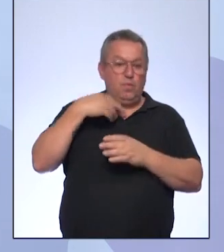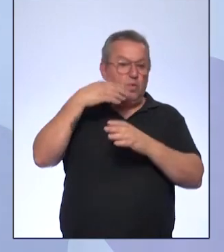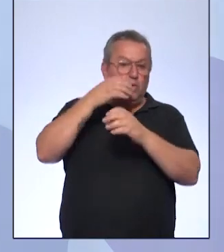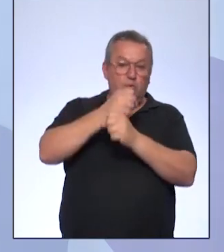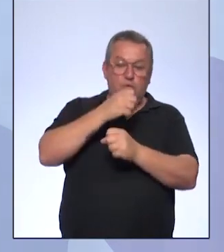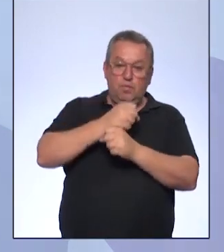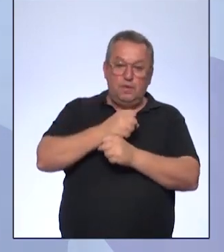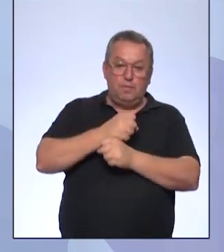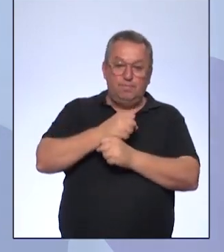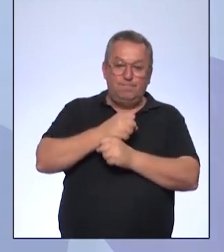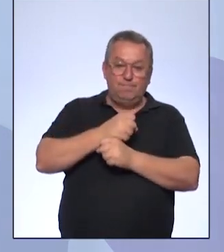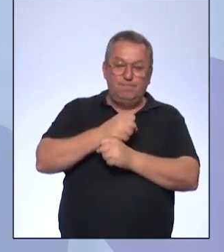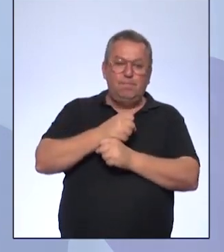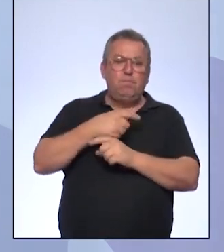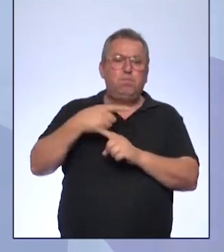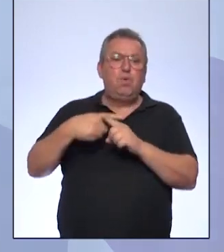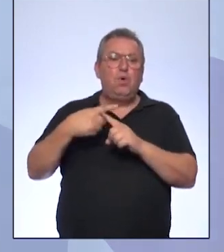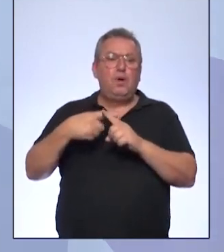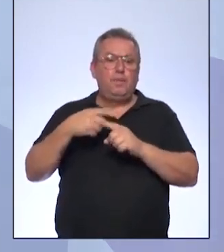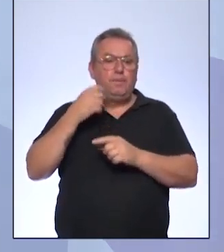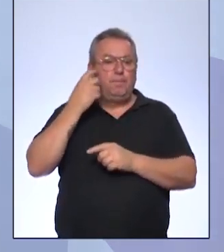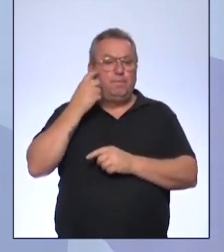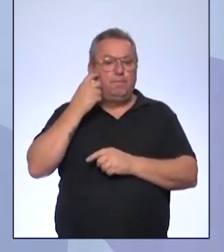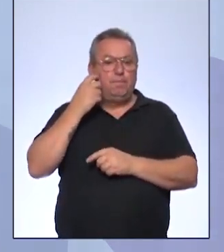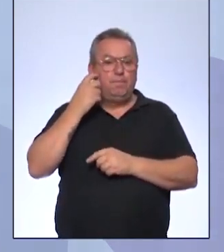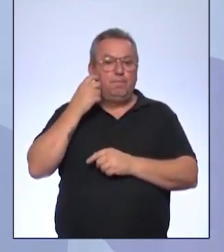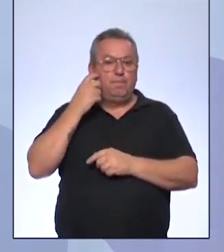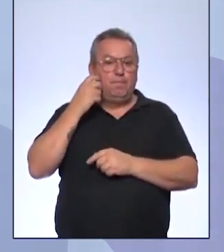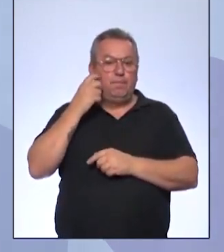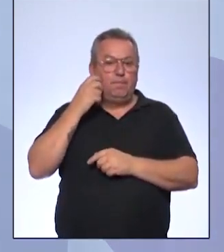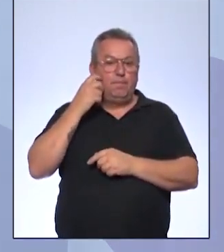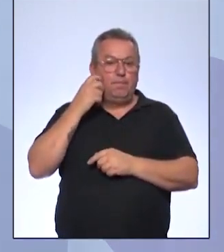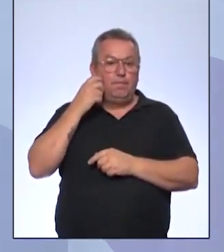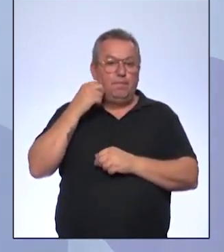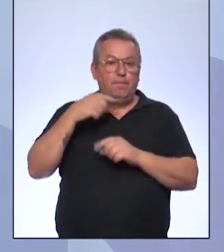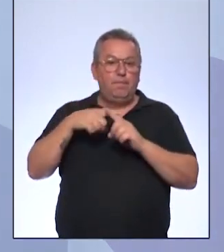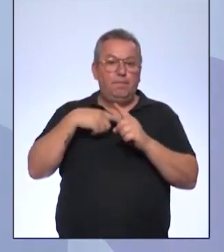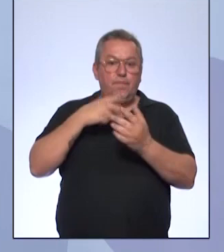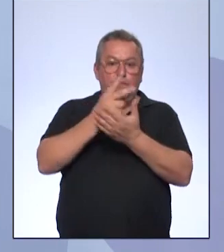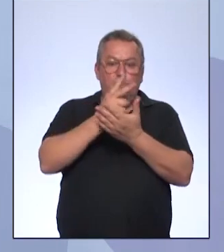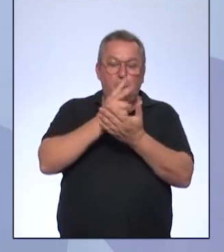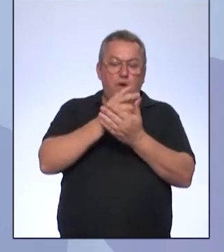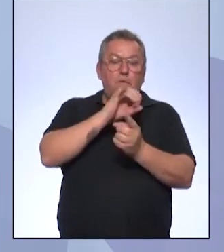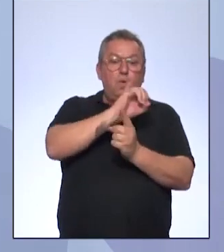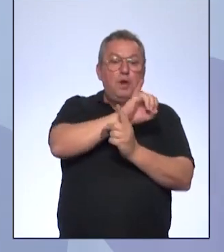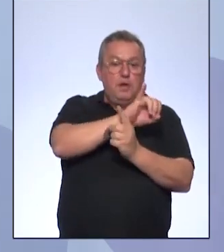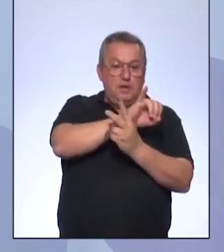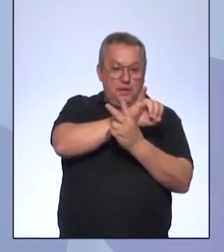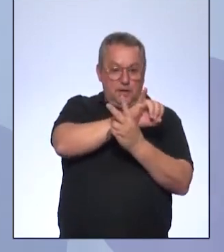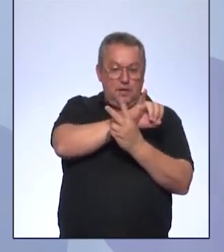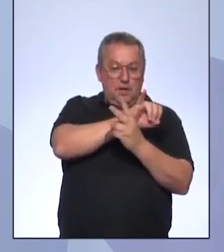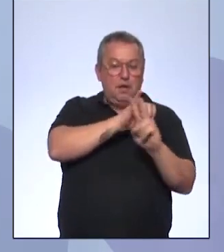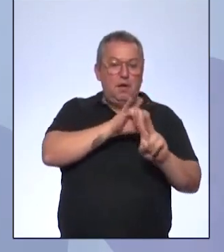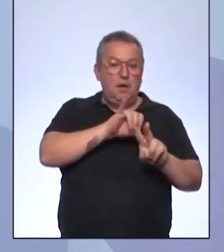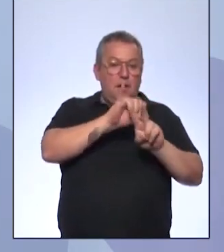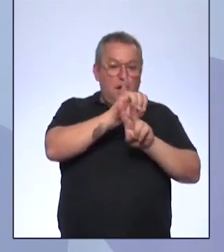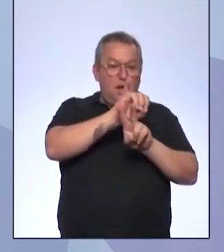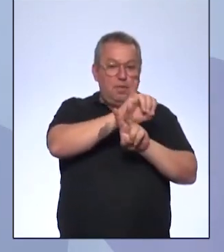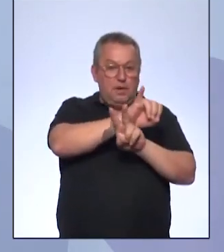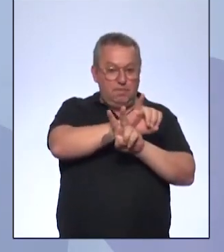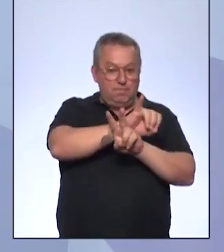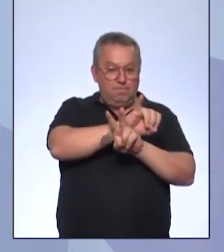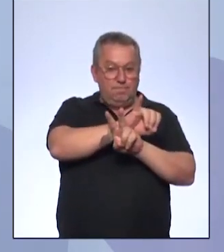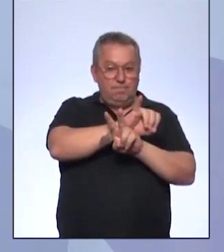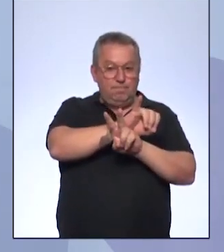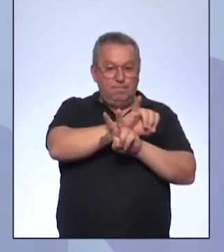esses dois valores. Por quê? Os dois terão o mesmo índice, lembra? A gente não precisa colocar